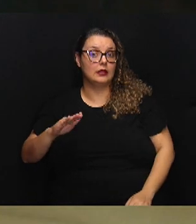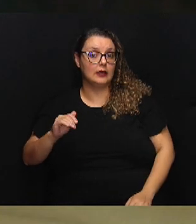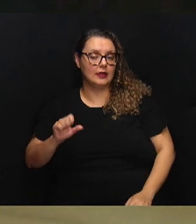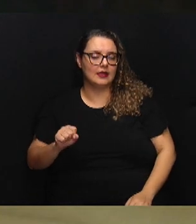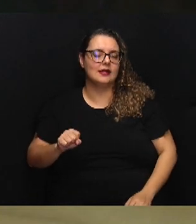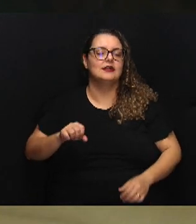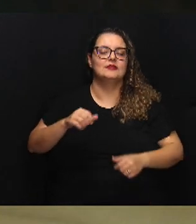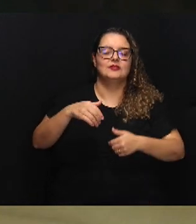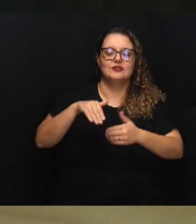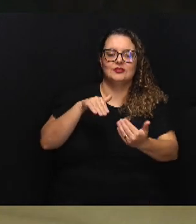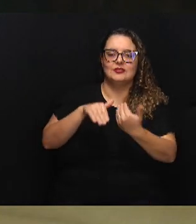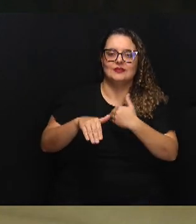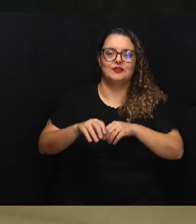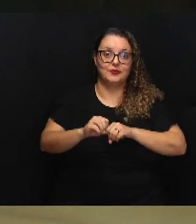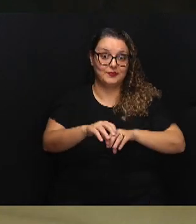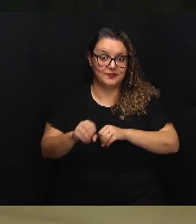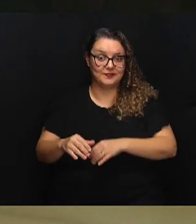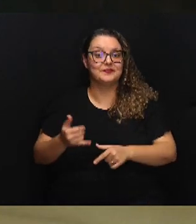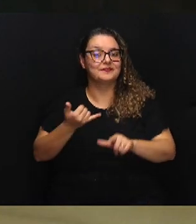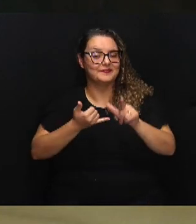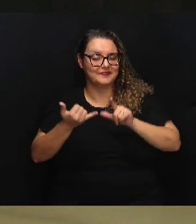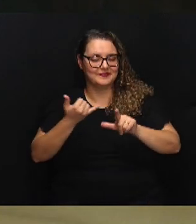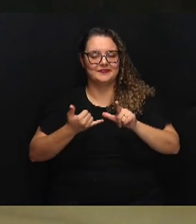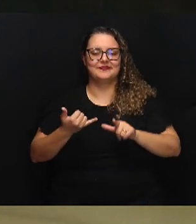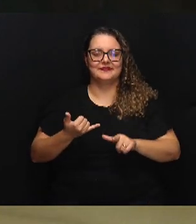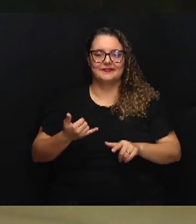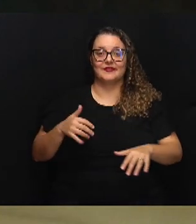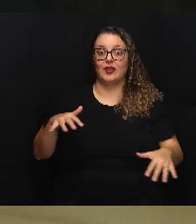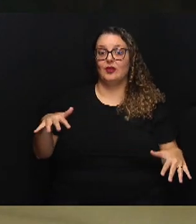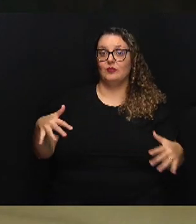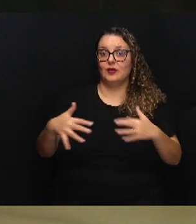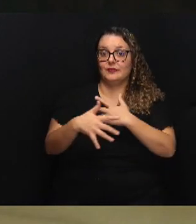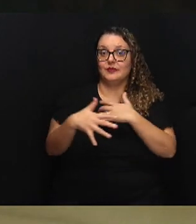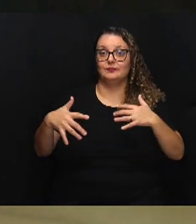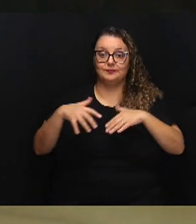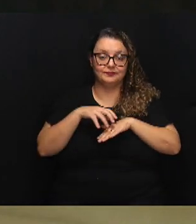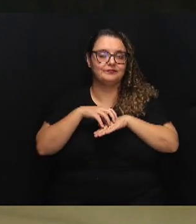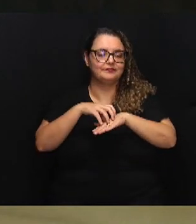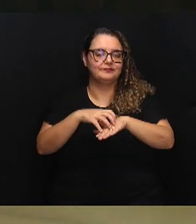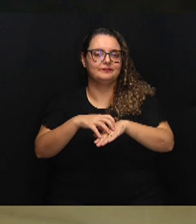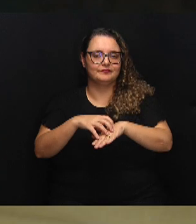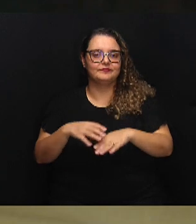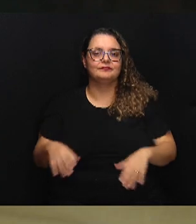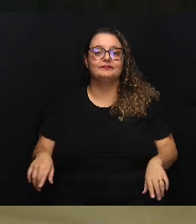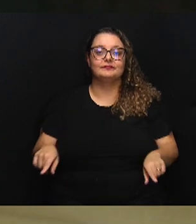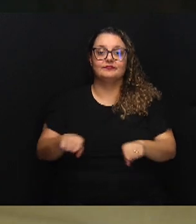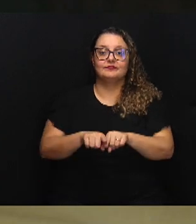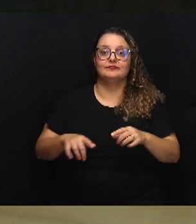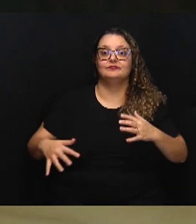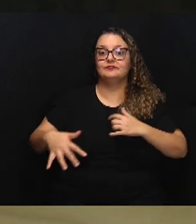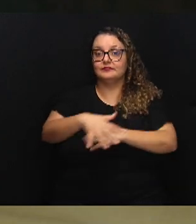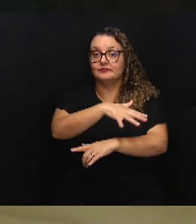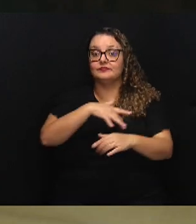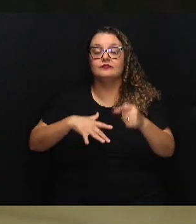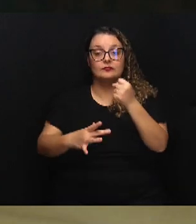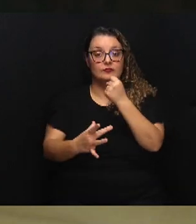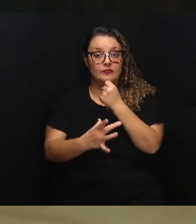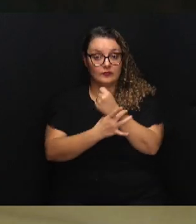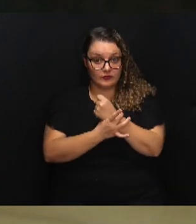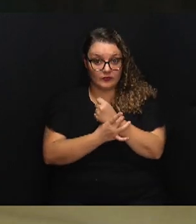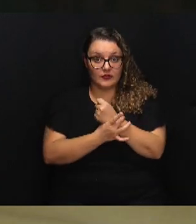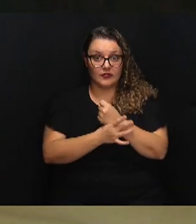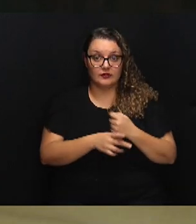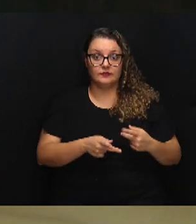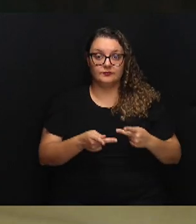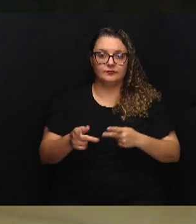é ensinar a turminha de forma lúdica sobre a mobilidade urbana e a circulação segura, né? A visita